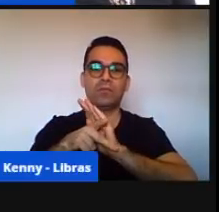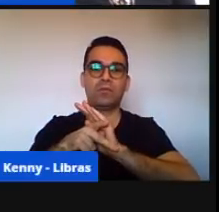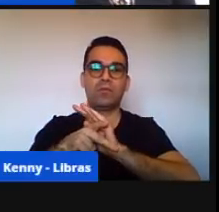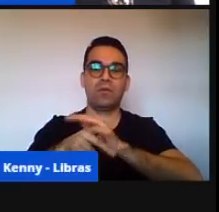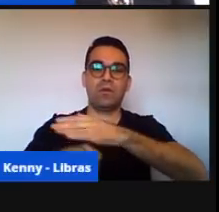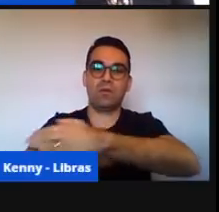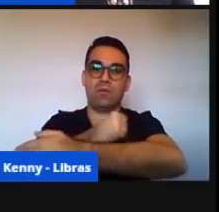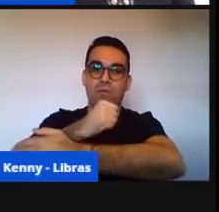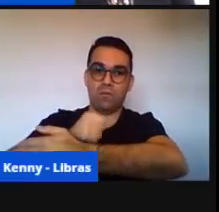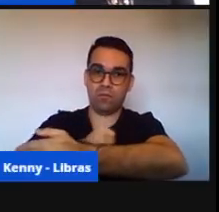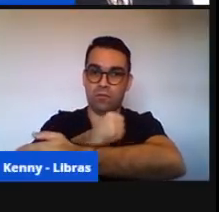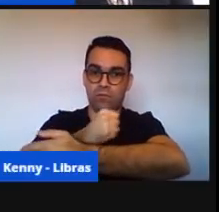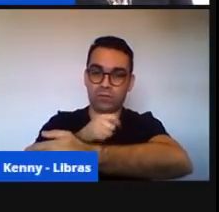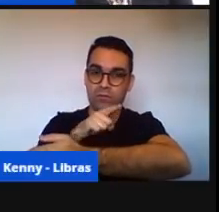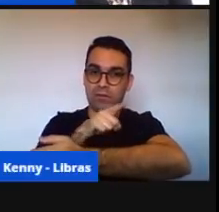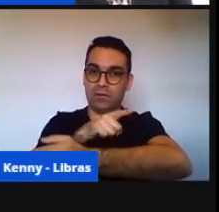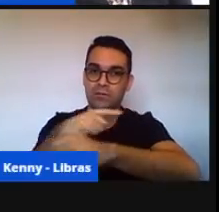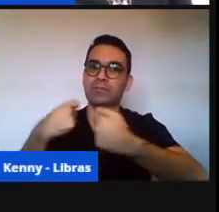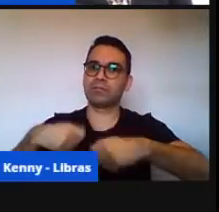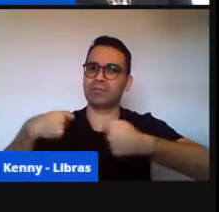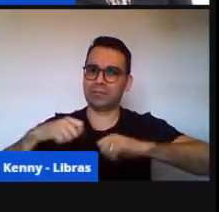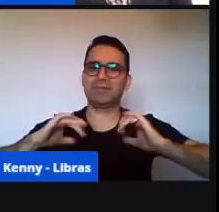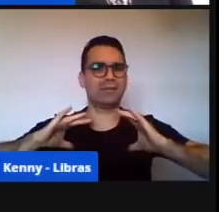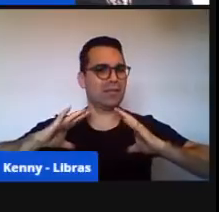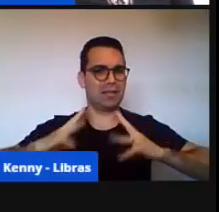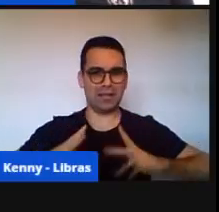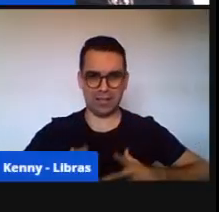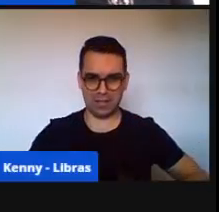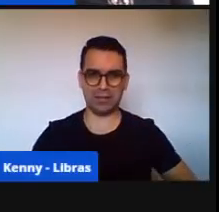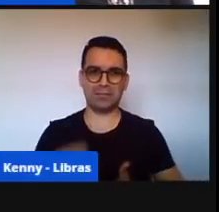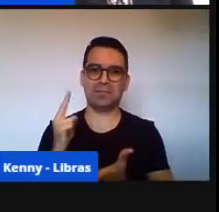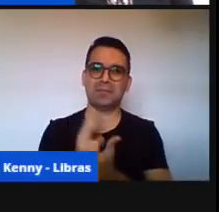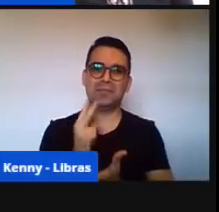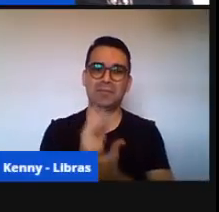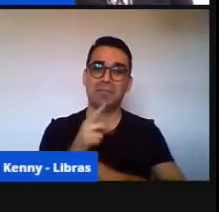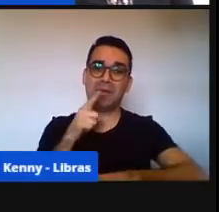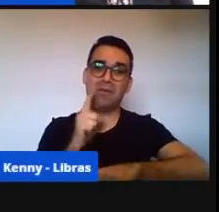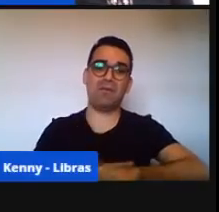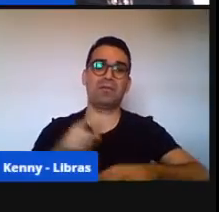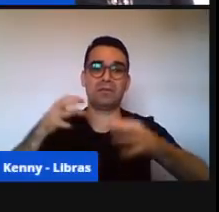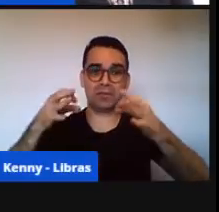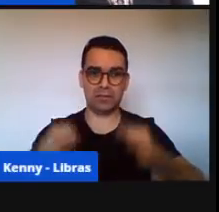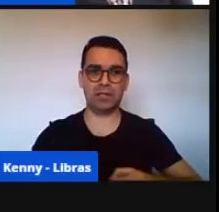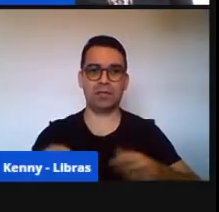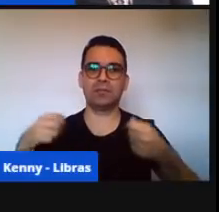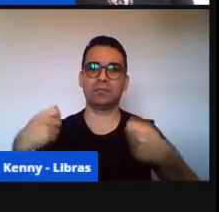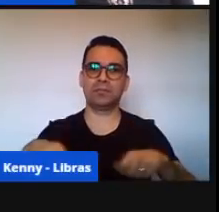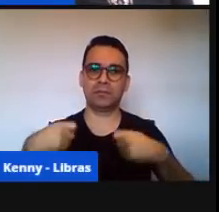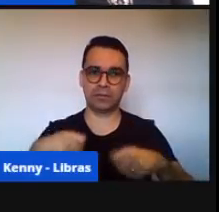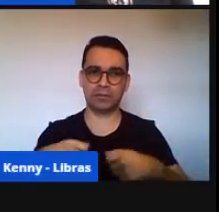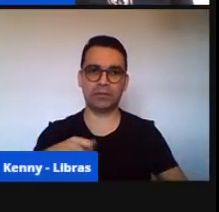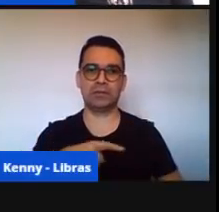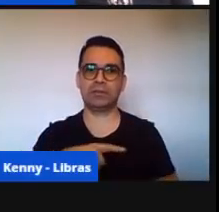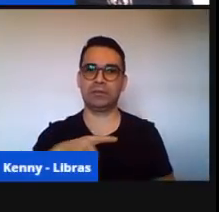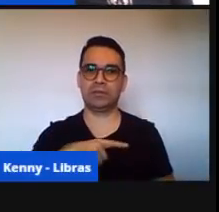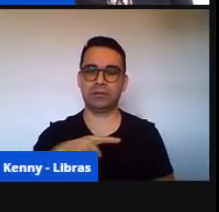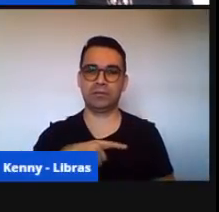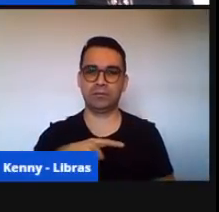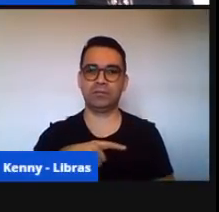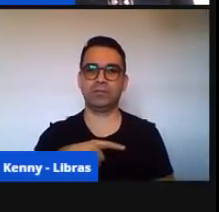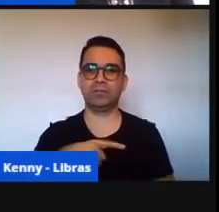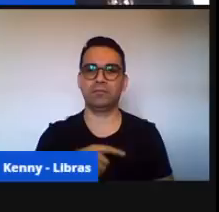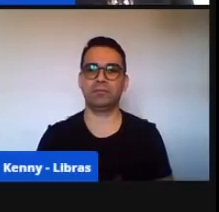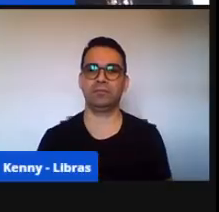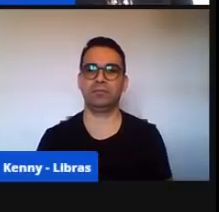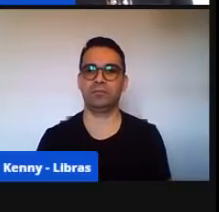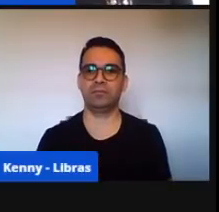manipulação de alimentos, como eu já falei, as maçanetas, né, torneiras, devem ser higienizadas com muito mais